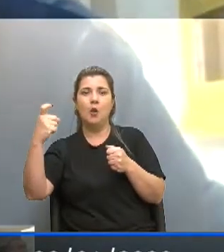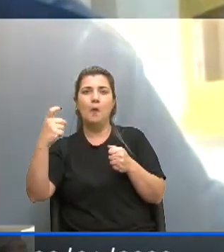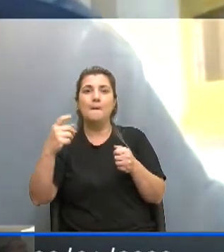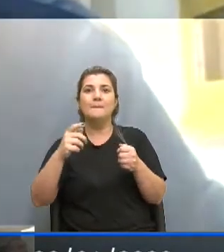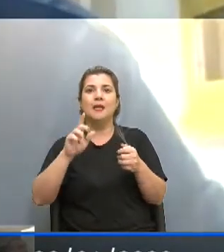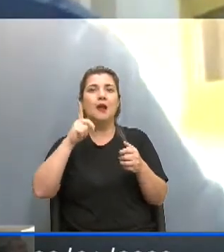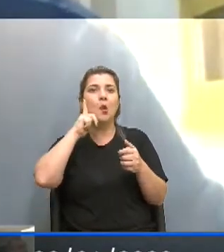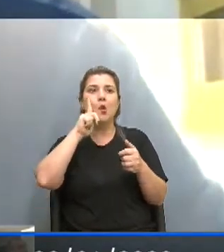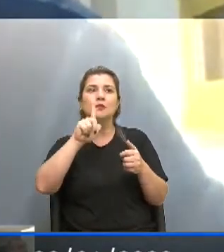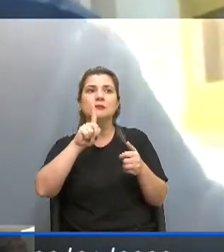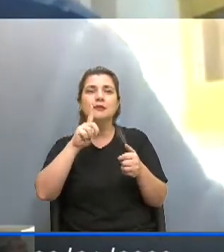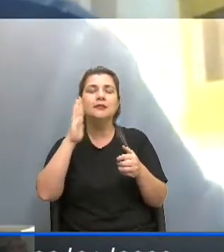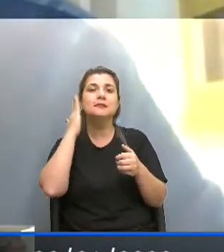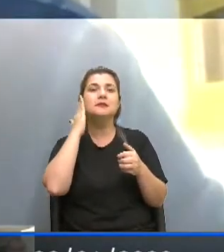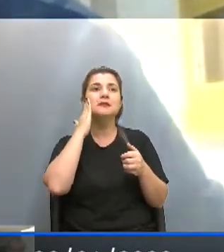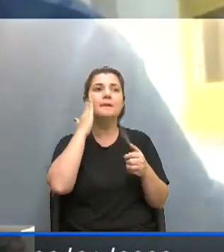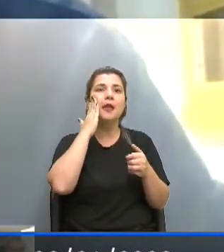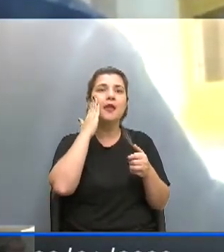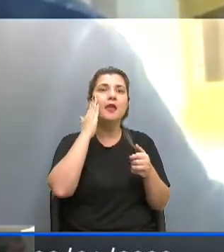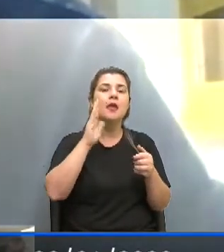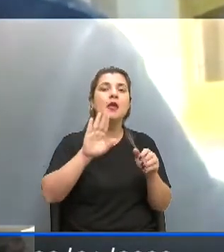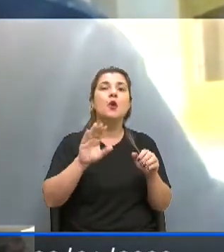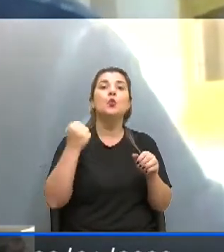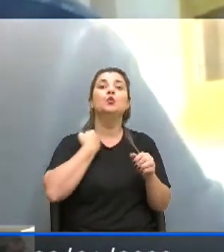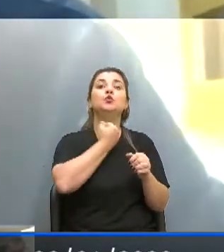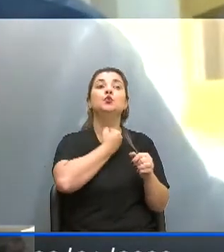em refeitórios, em vestiários,